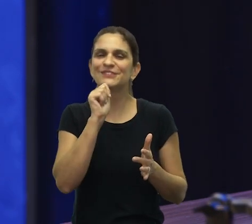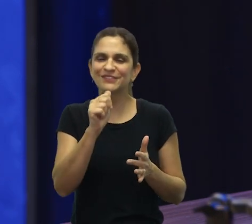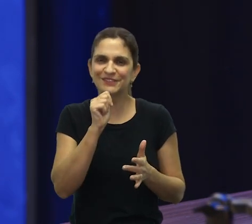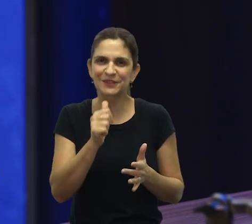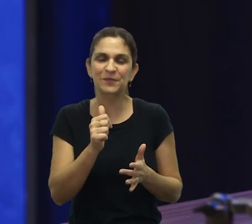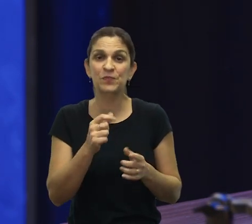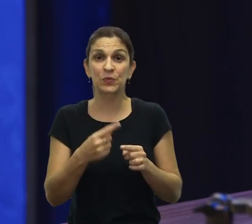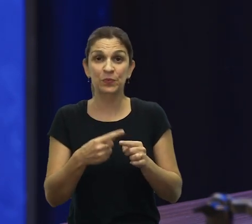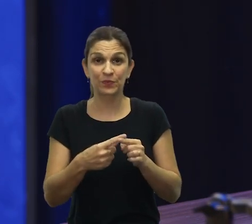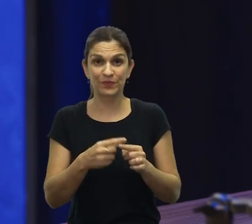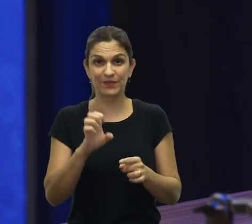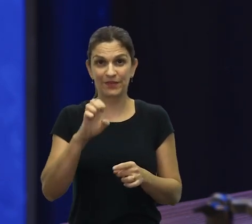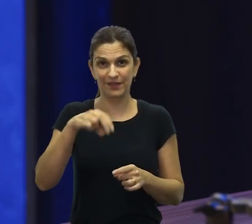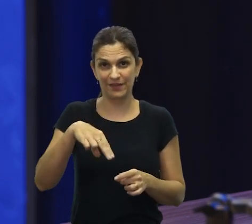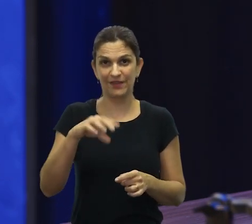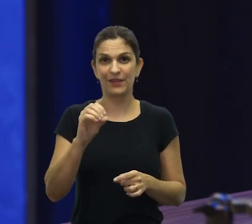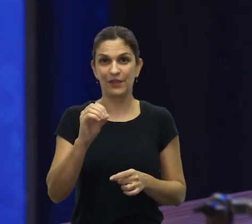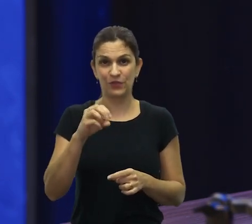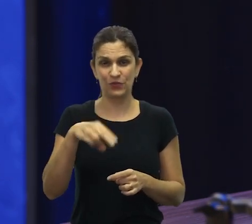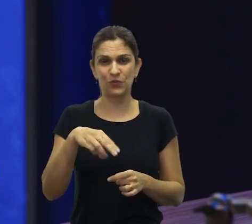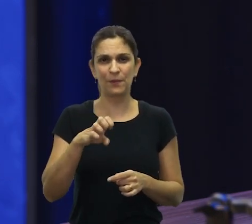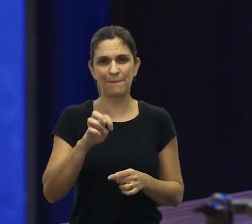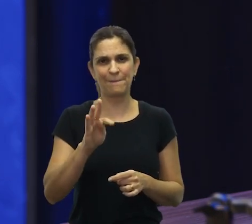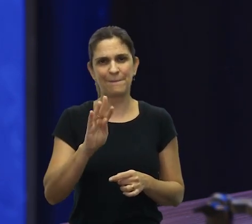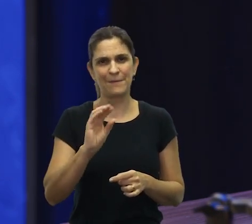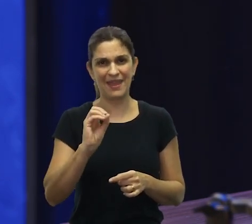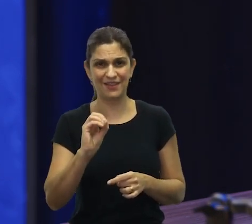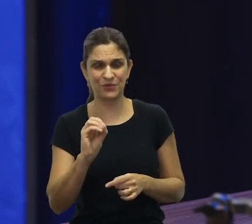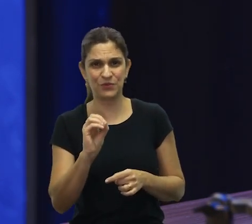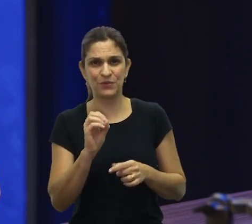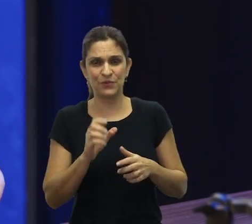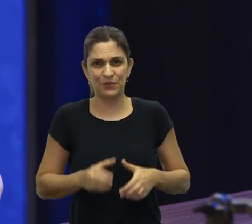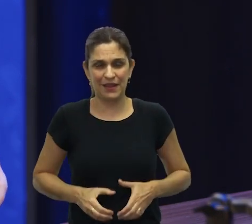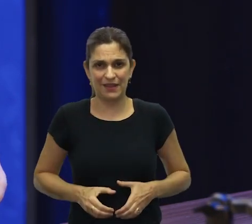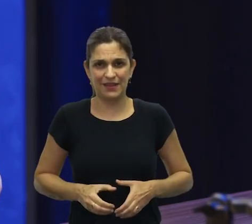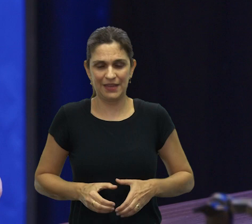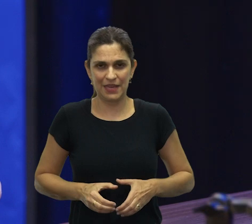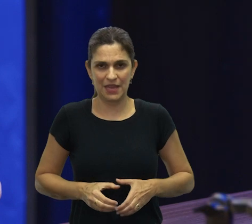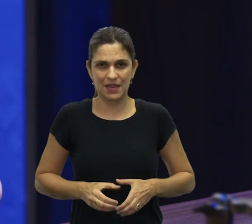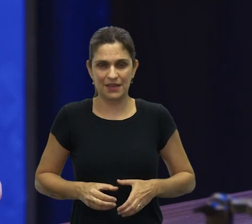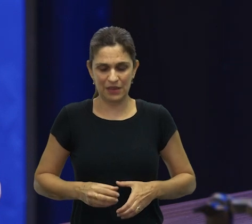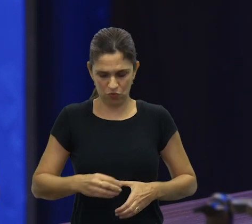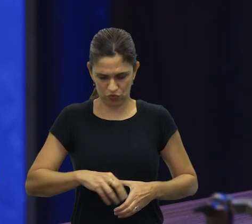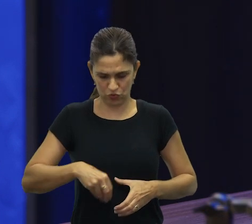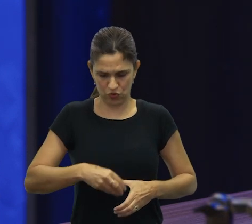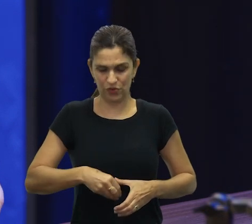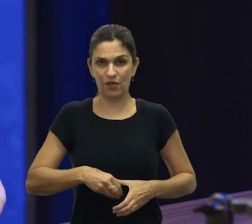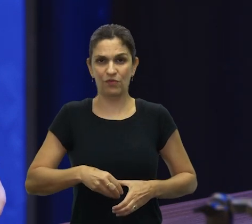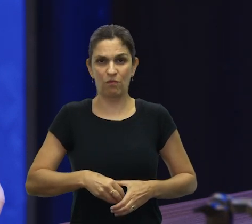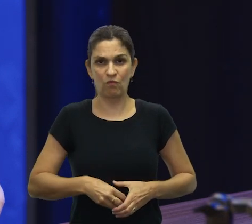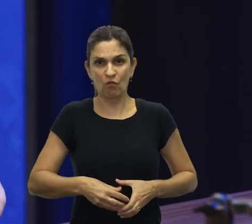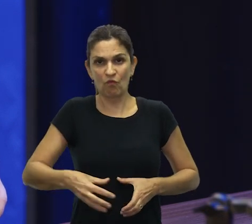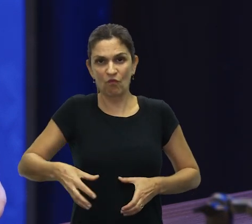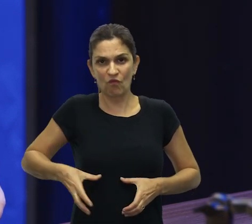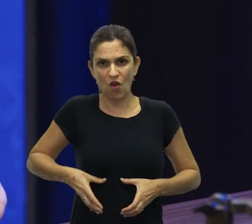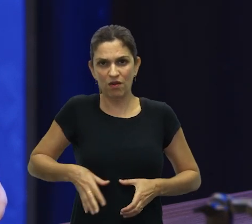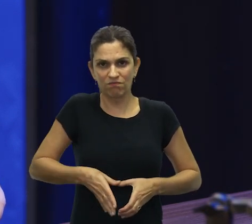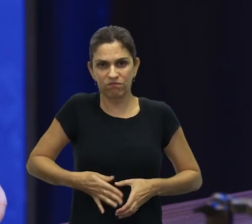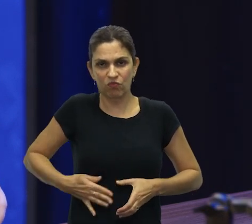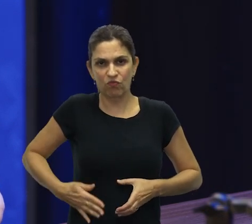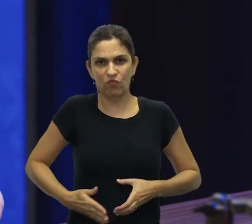Porque a endometriose é uma doença que é a presença do endométrio fora do útero. Então, quando a mulher